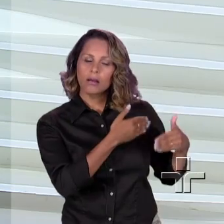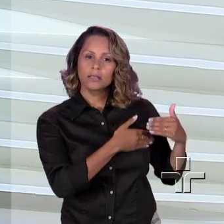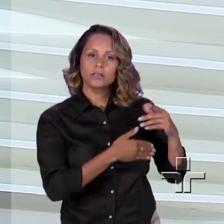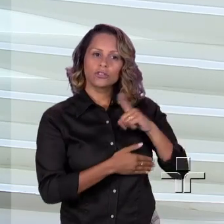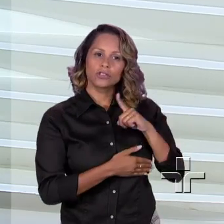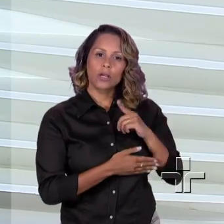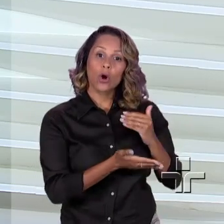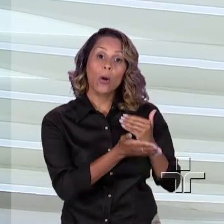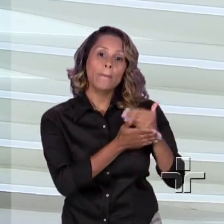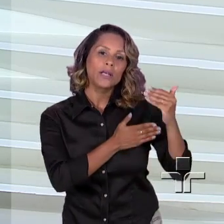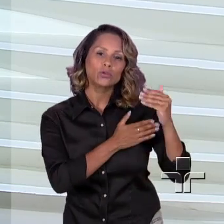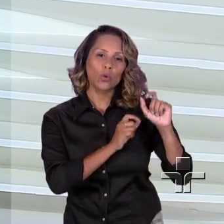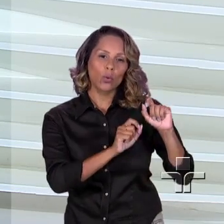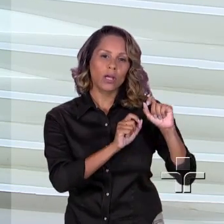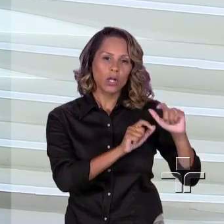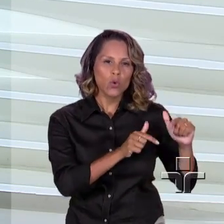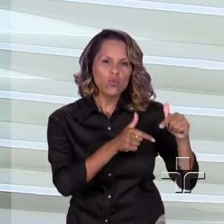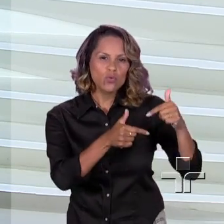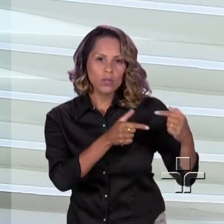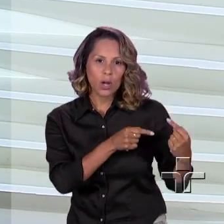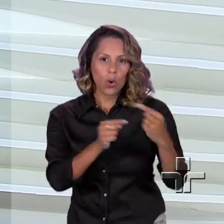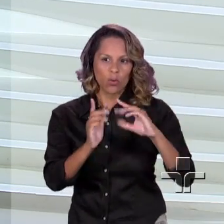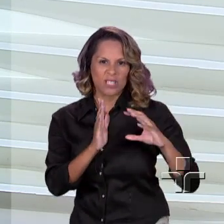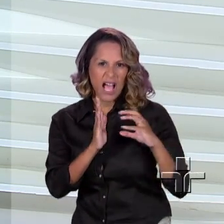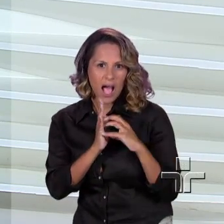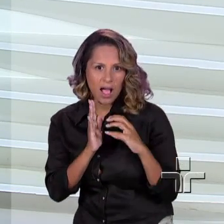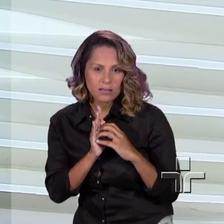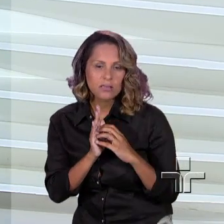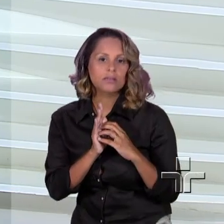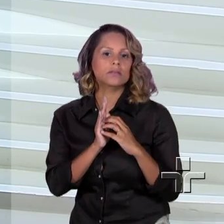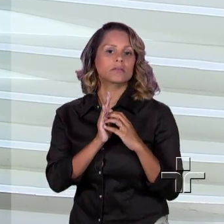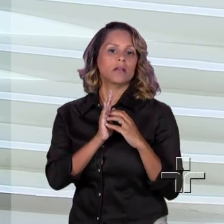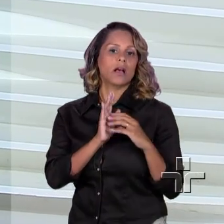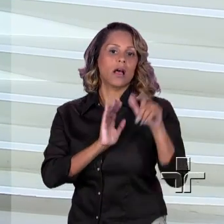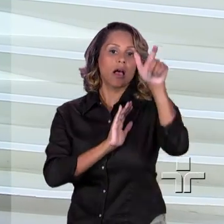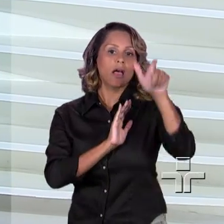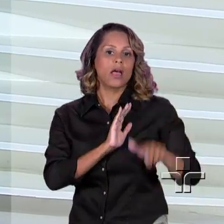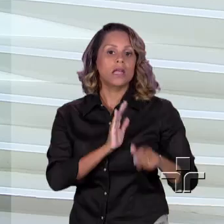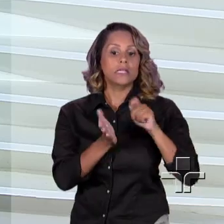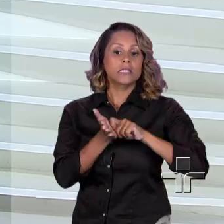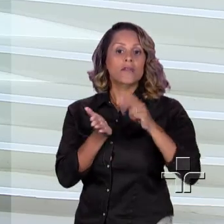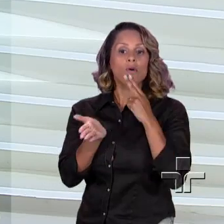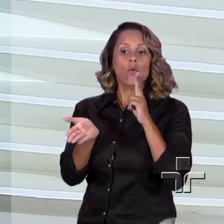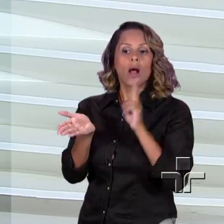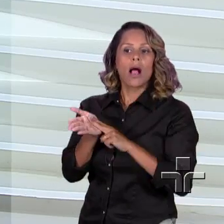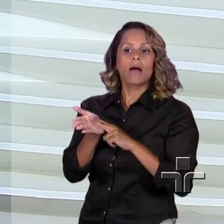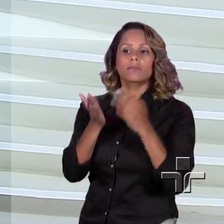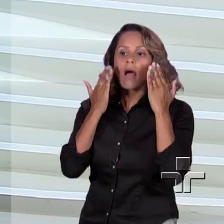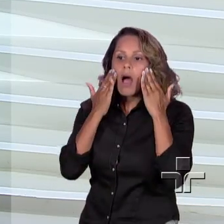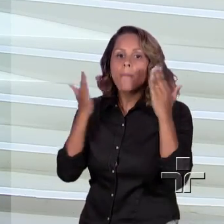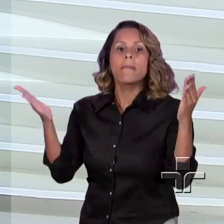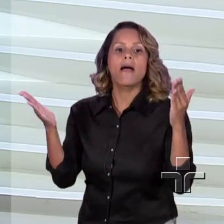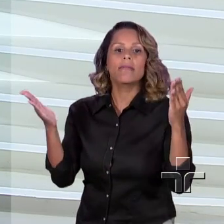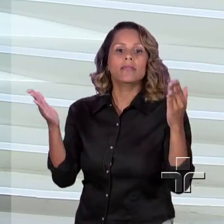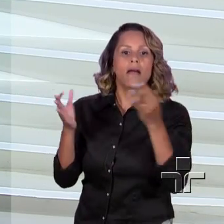vai criticar o governo cubano. Ele vai escrever uma carta aberta criticando a política de